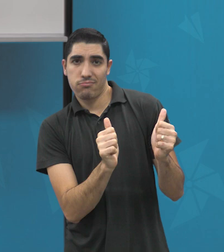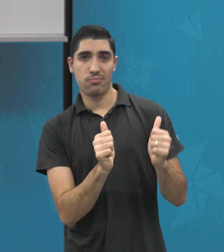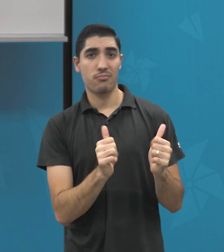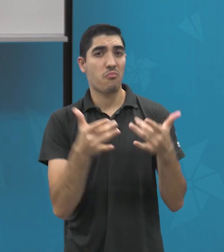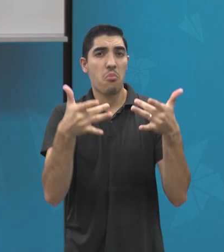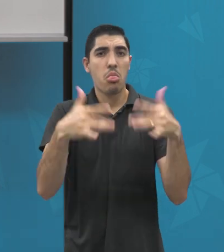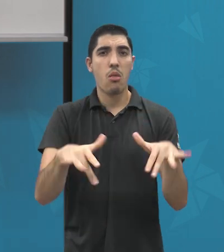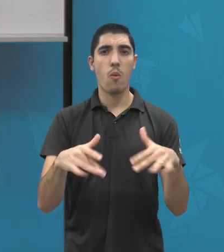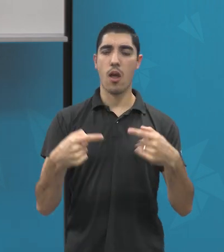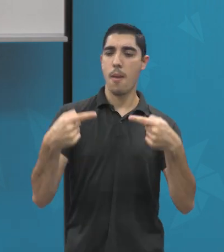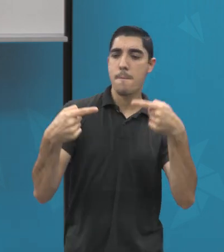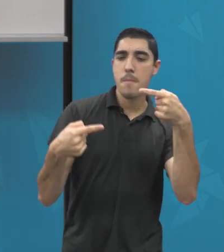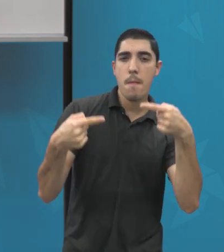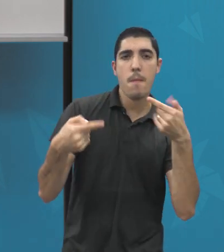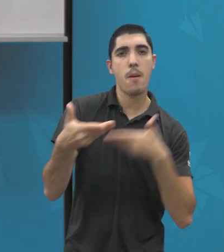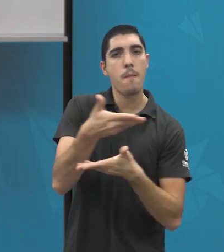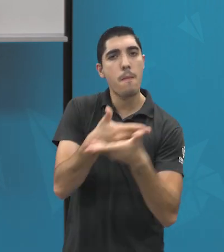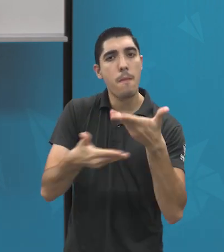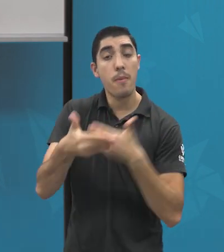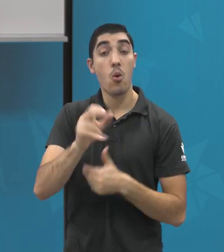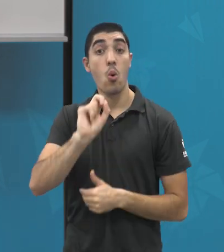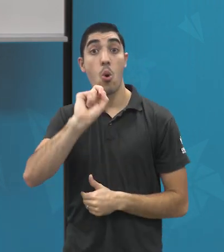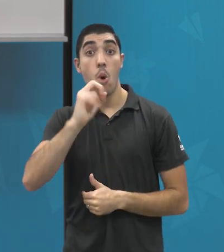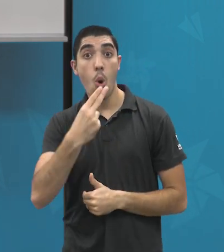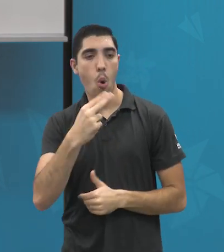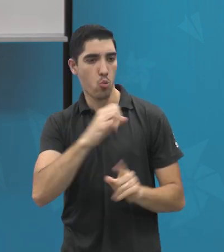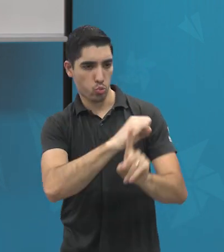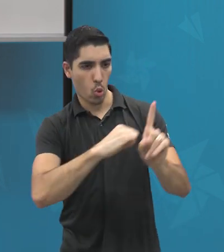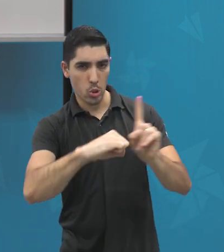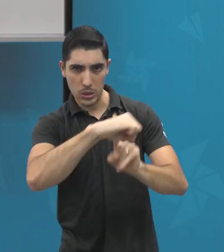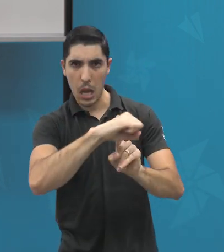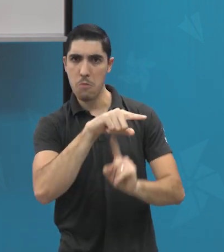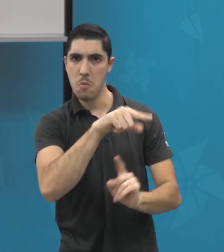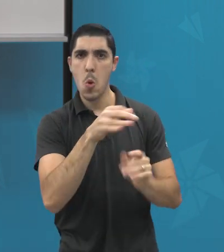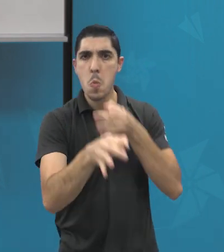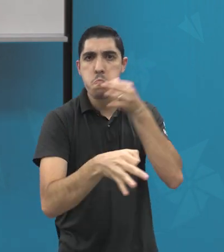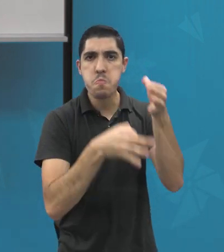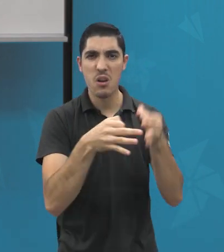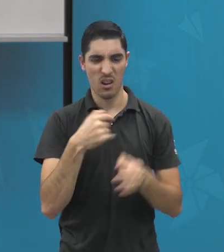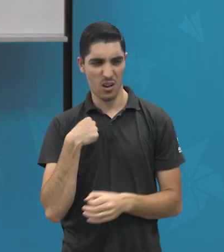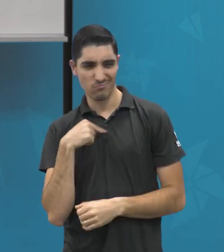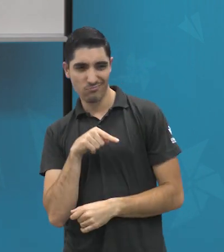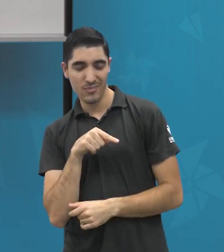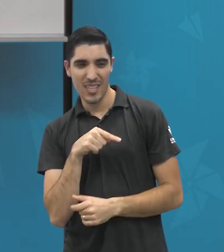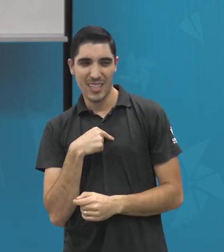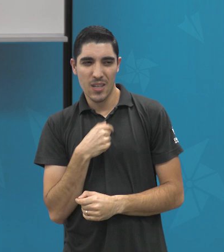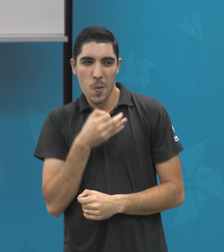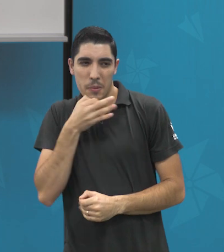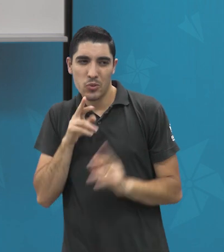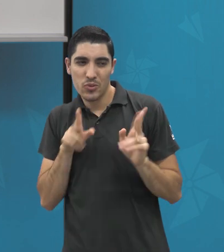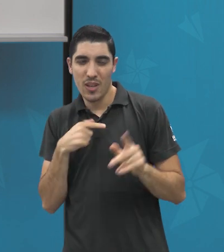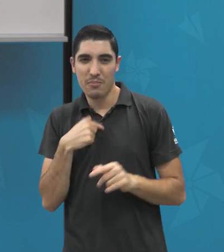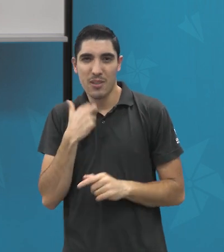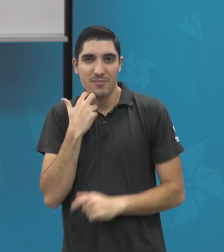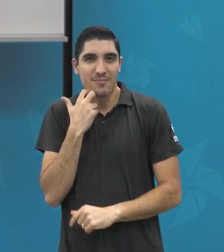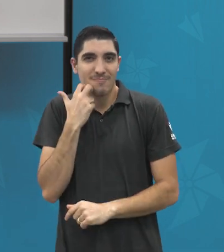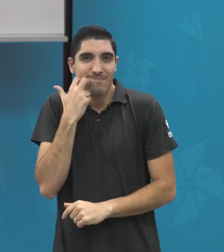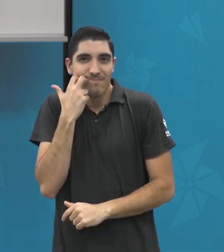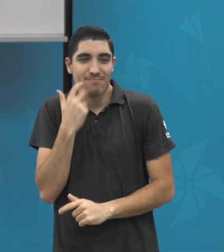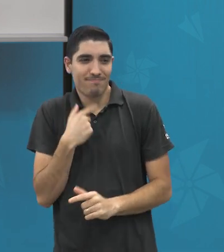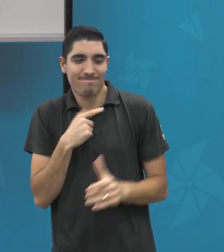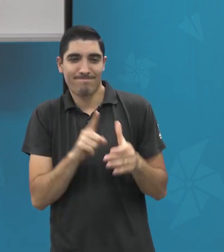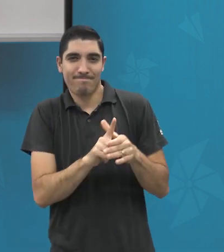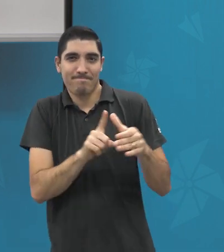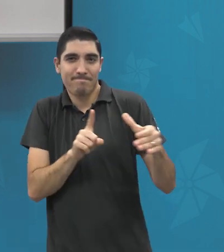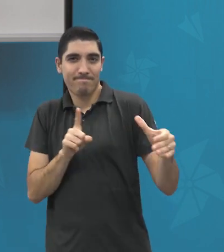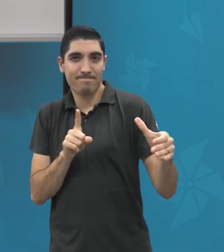diante de um debate, diante da opinião pública, elas se acovardam em relação ao